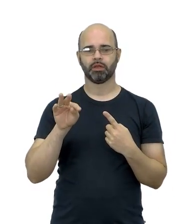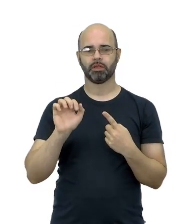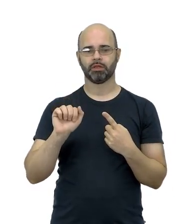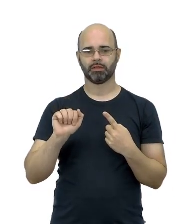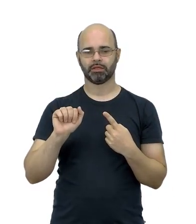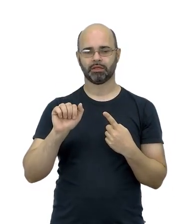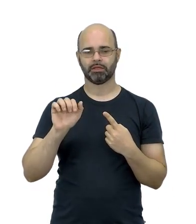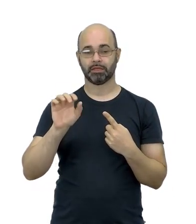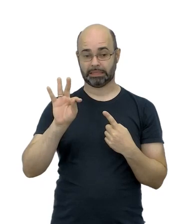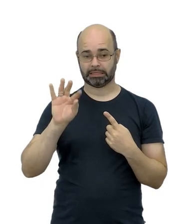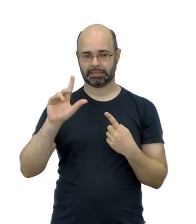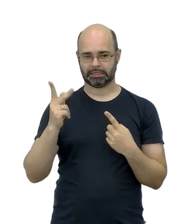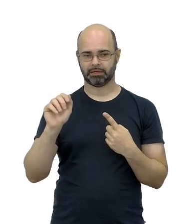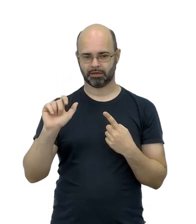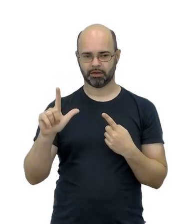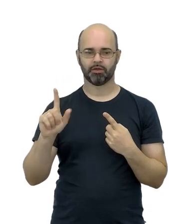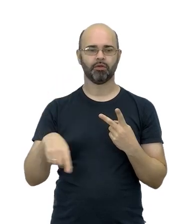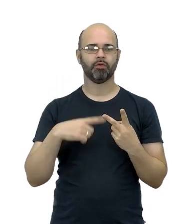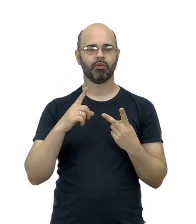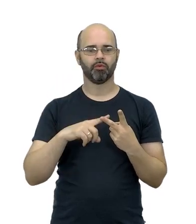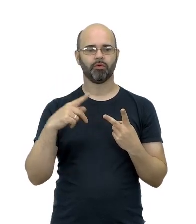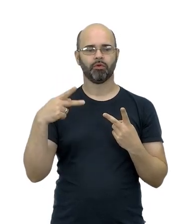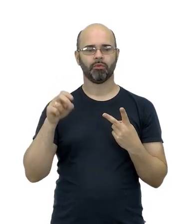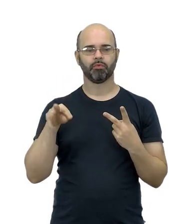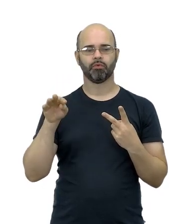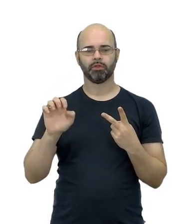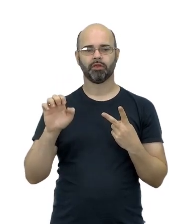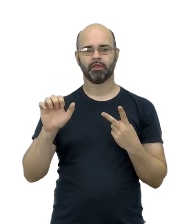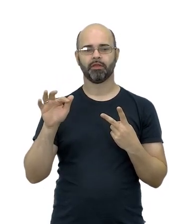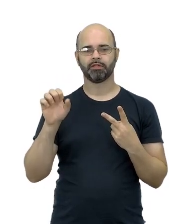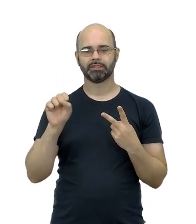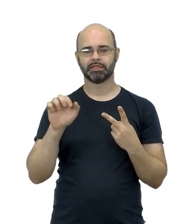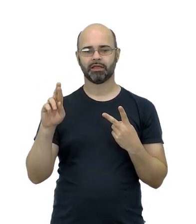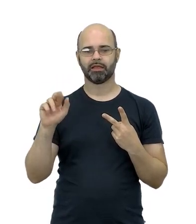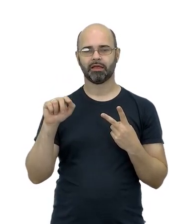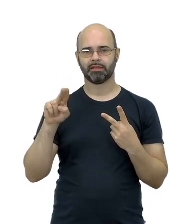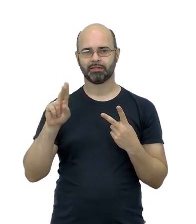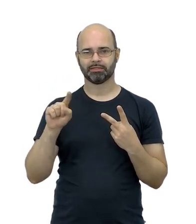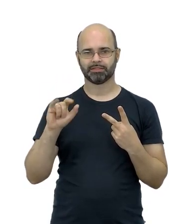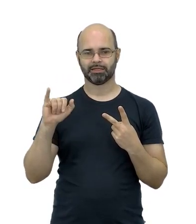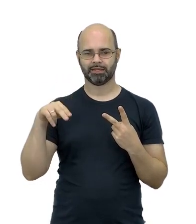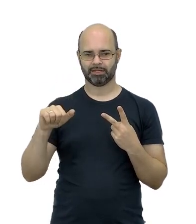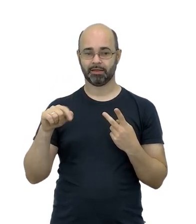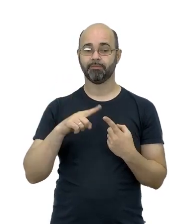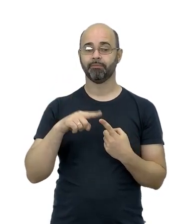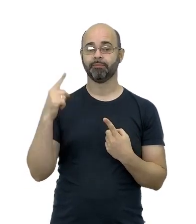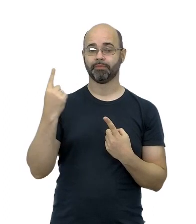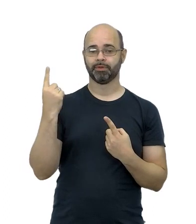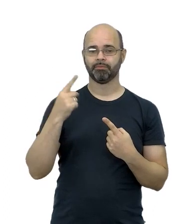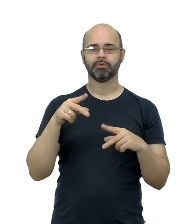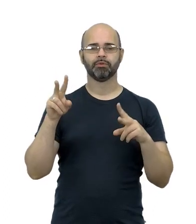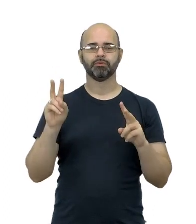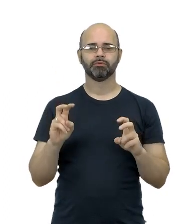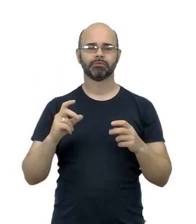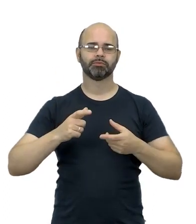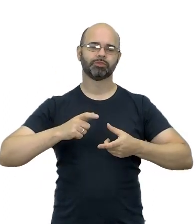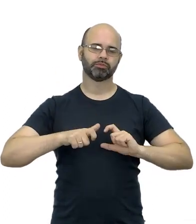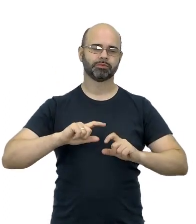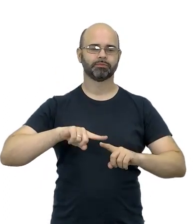Serrazina. Né? Freudenthal, ele fala dessa aproximação, no fundo, da geometria, né? Com